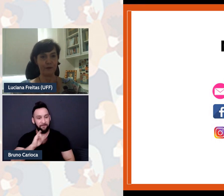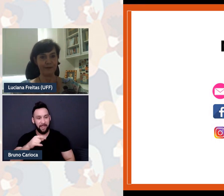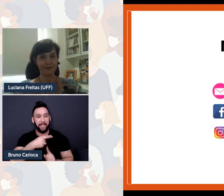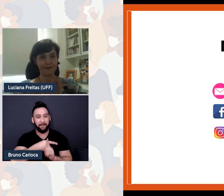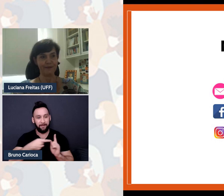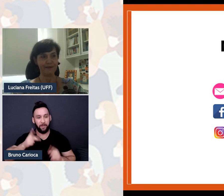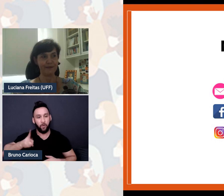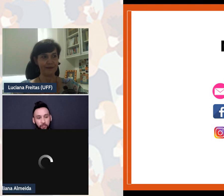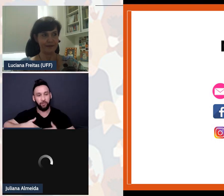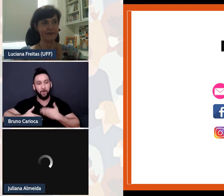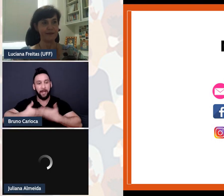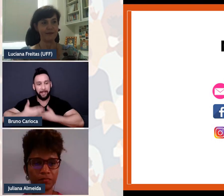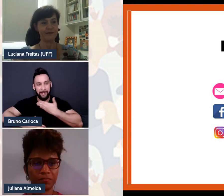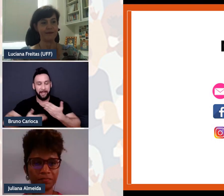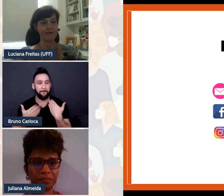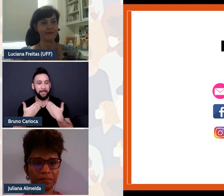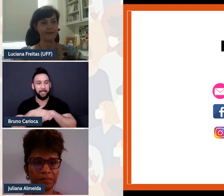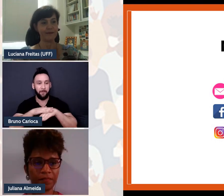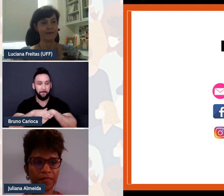pouco.